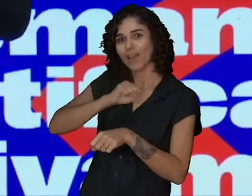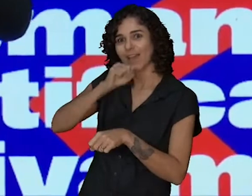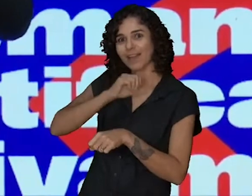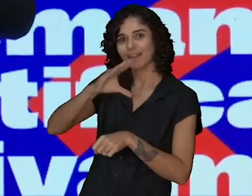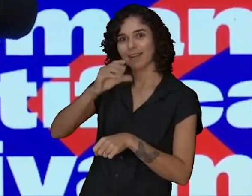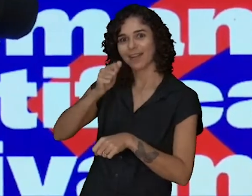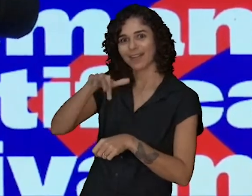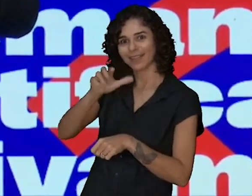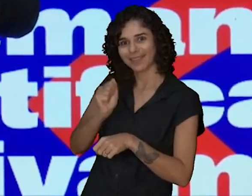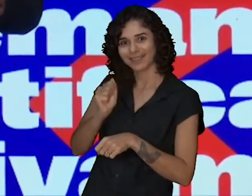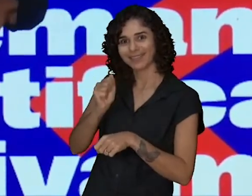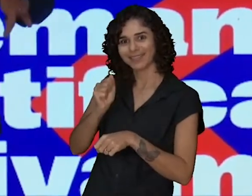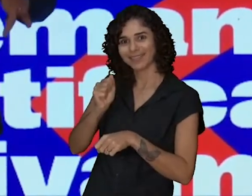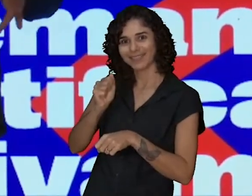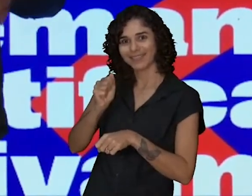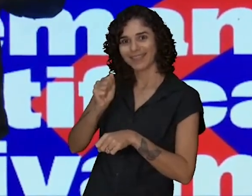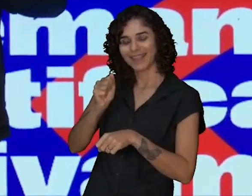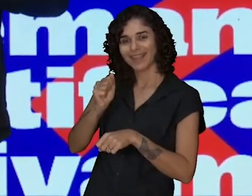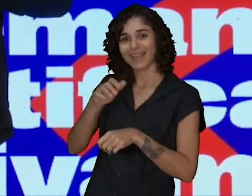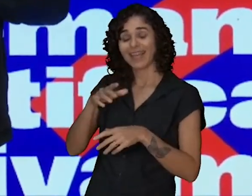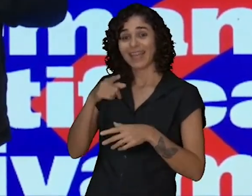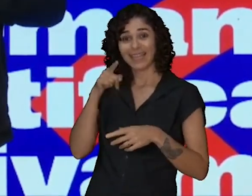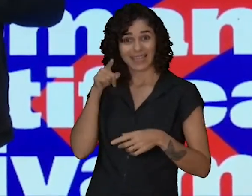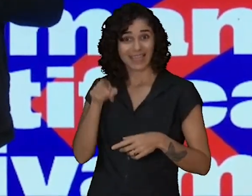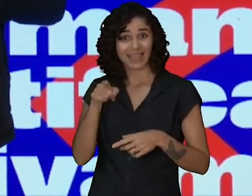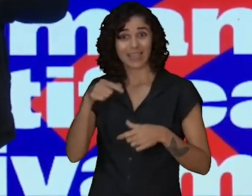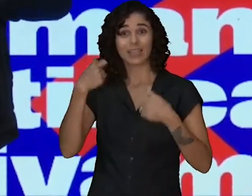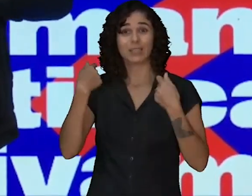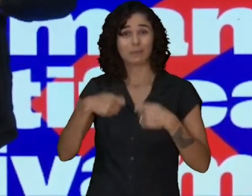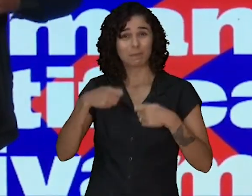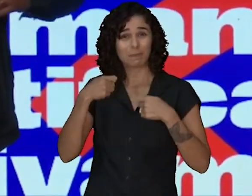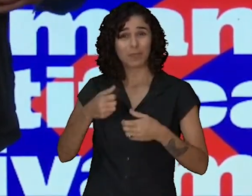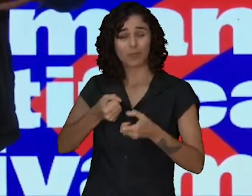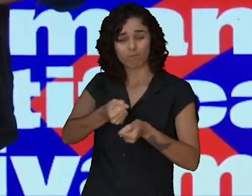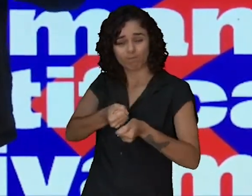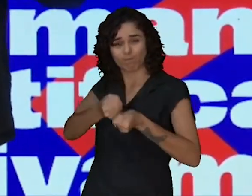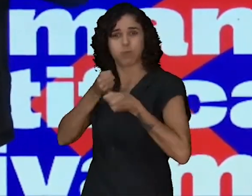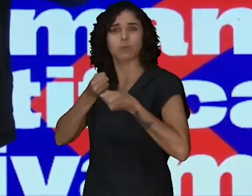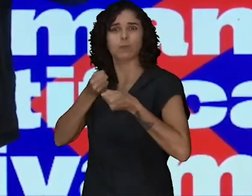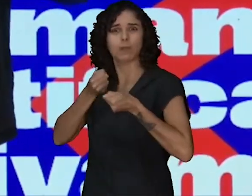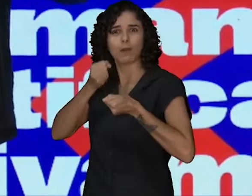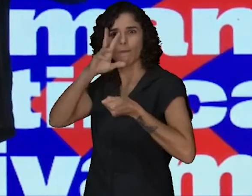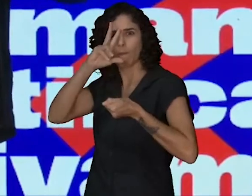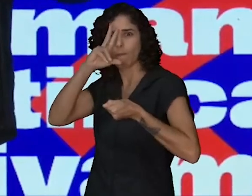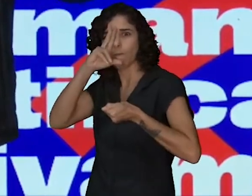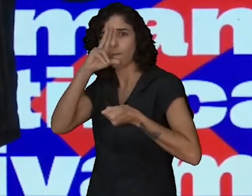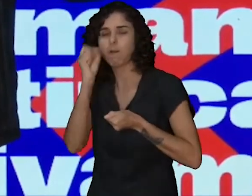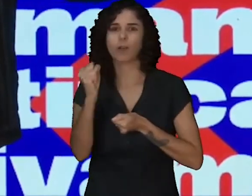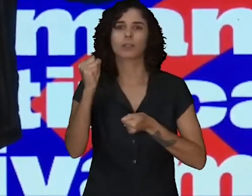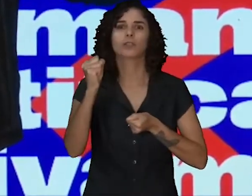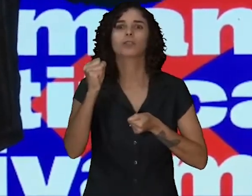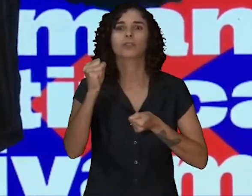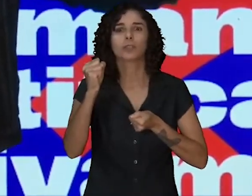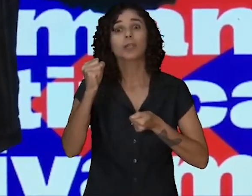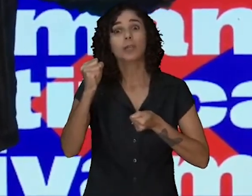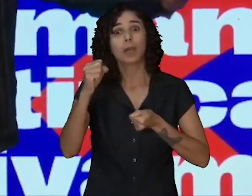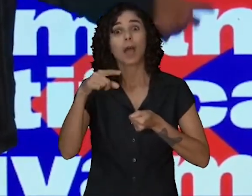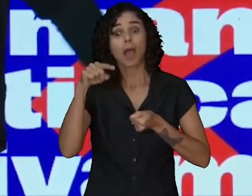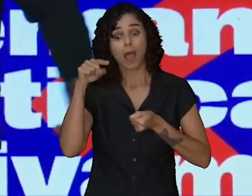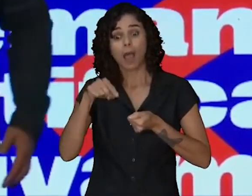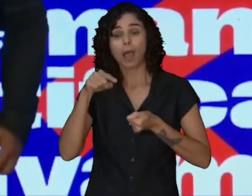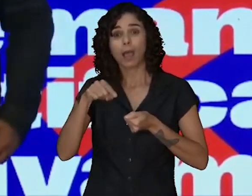tirou, ele teve que arrancar do meio da engrenagem aquele bagaço velho